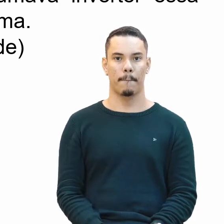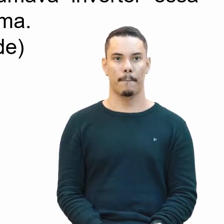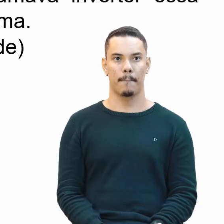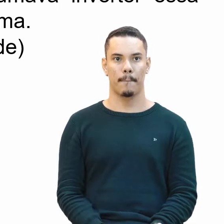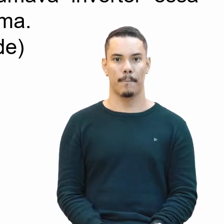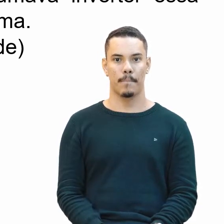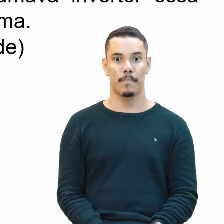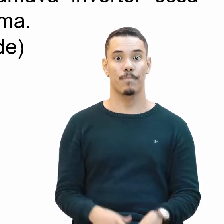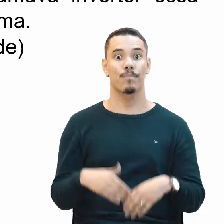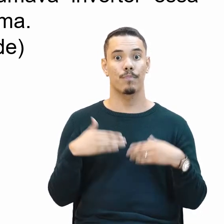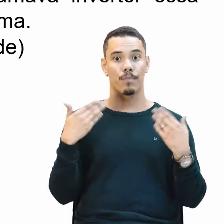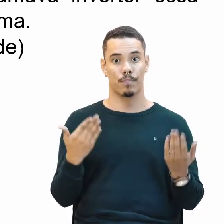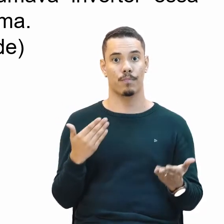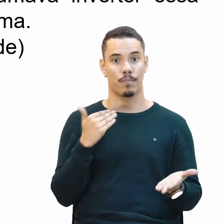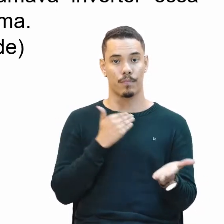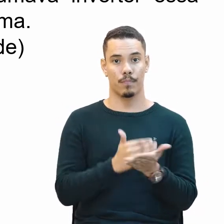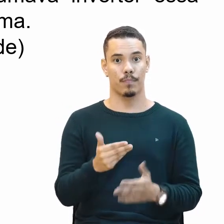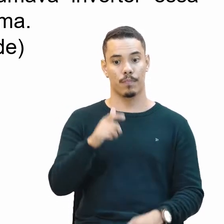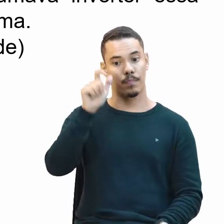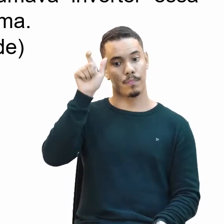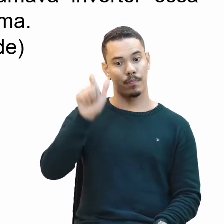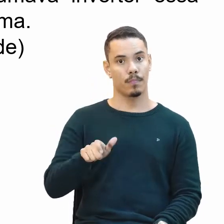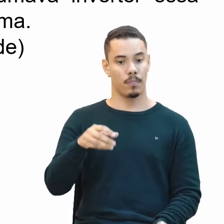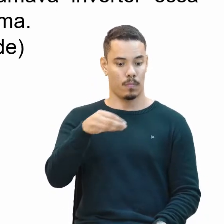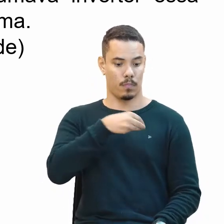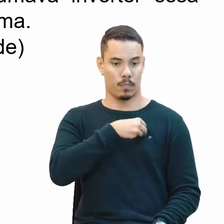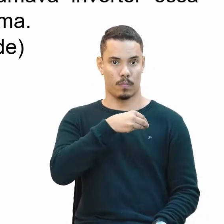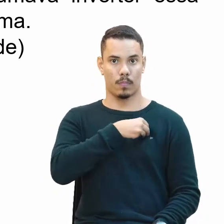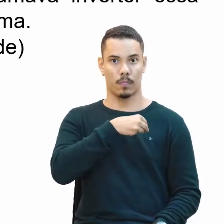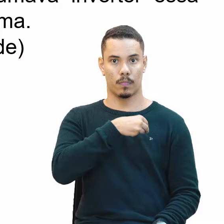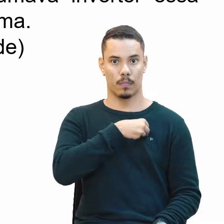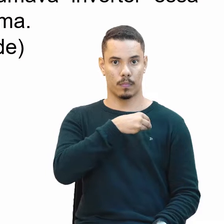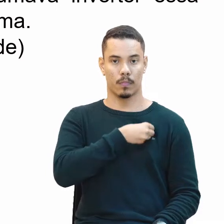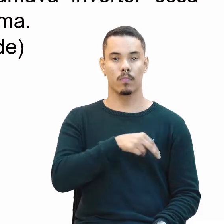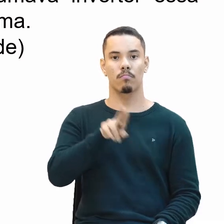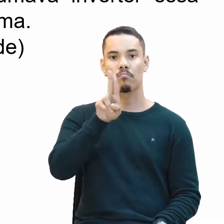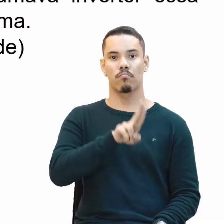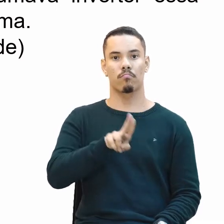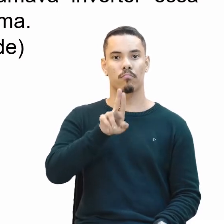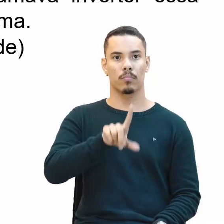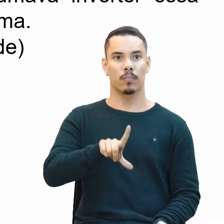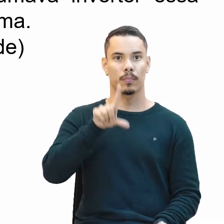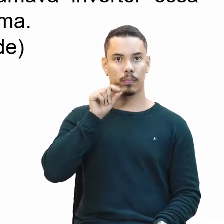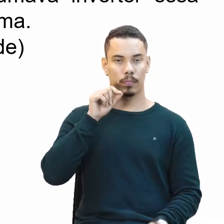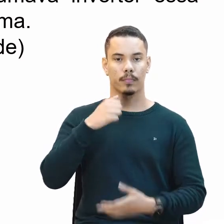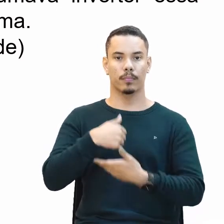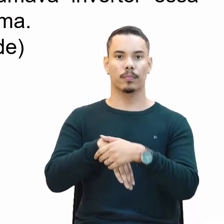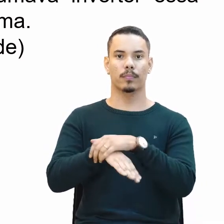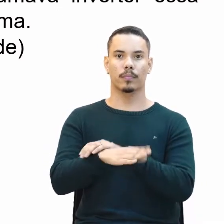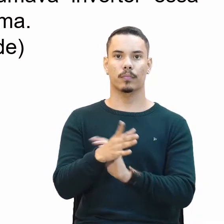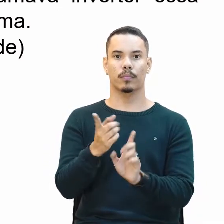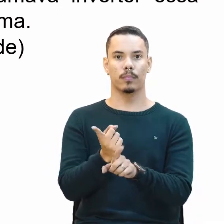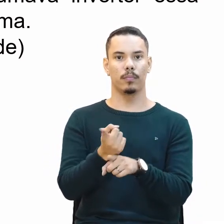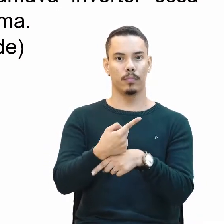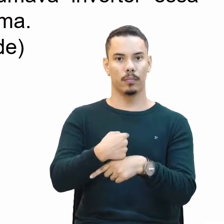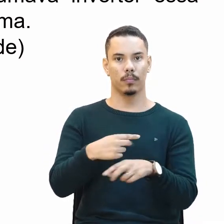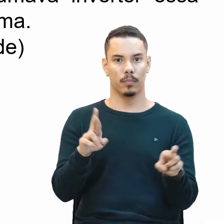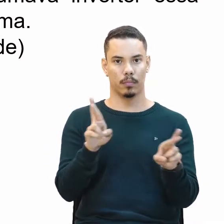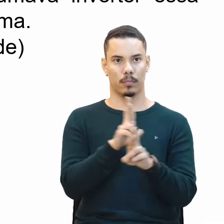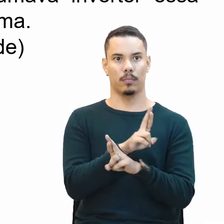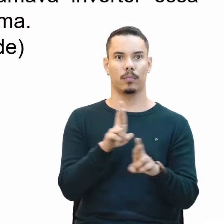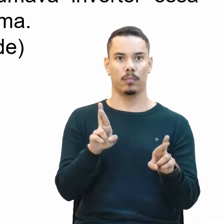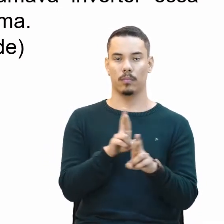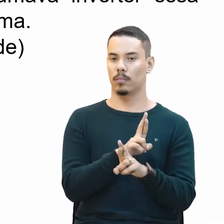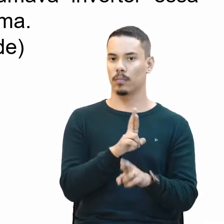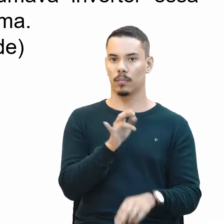Então, o pecador, utilizando-se do livre-arbítrio, ele costumava inverter essa relação. Ao